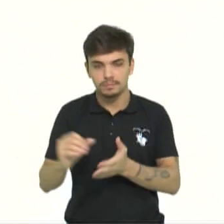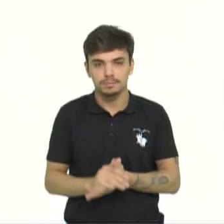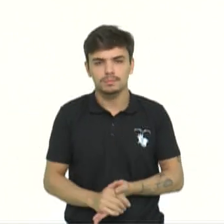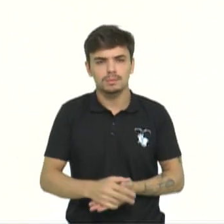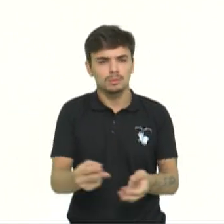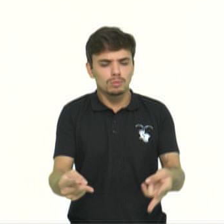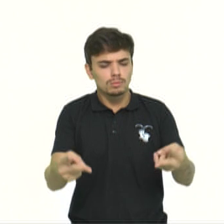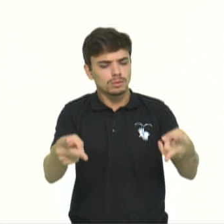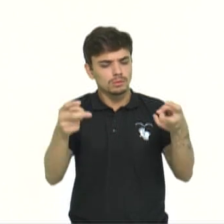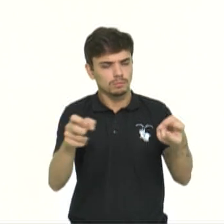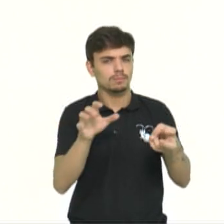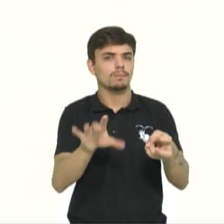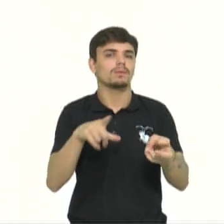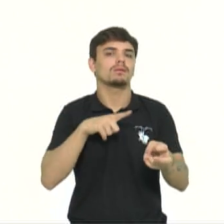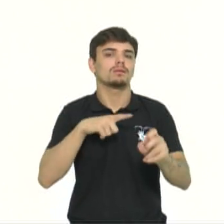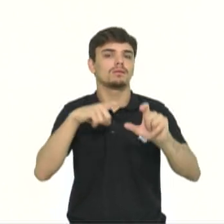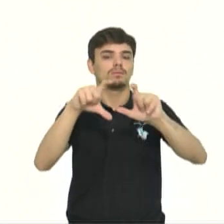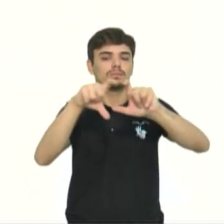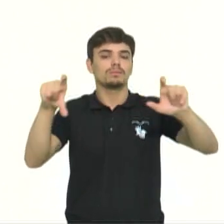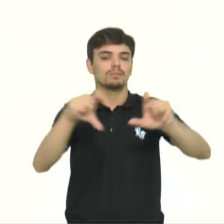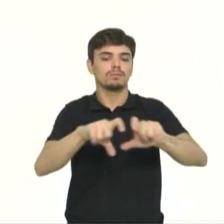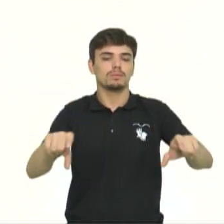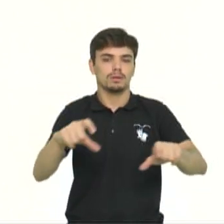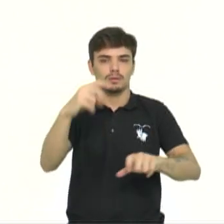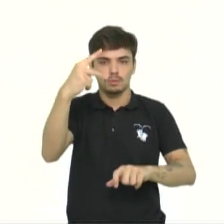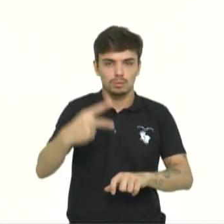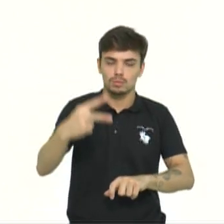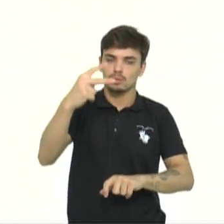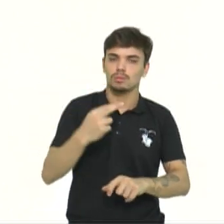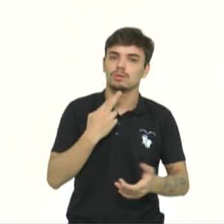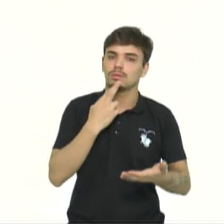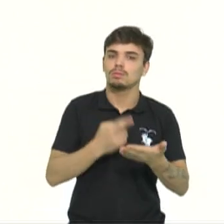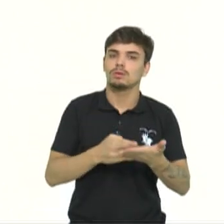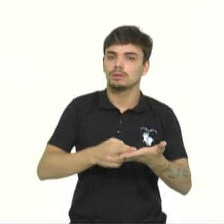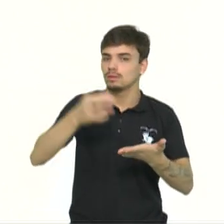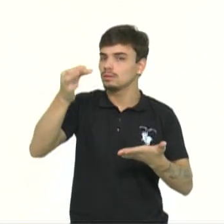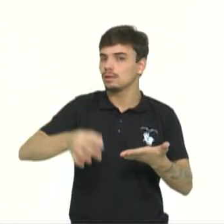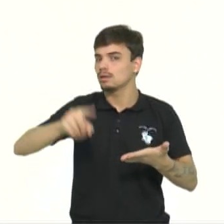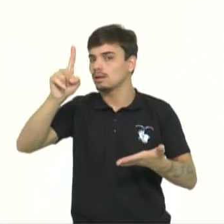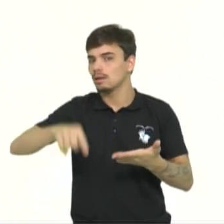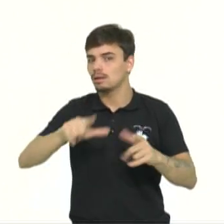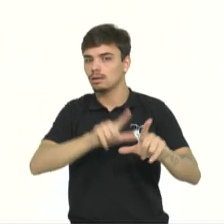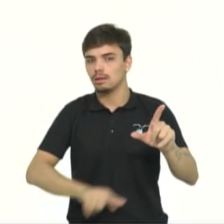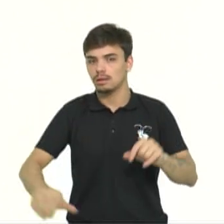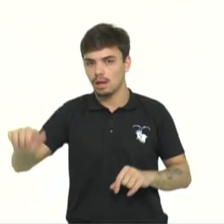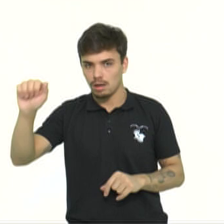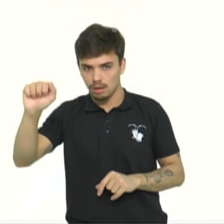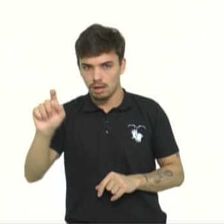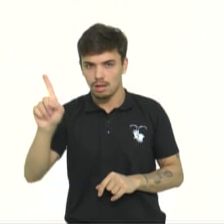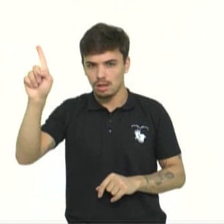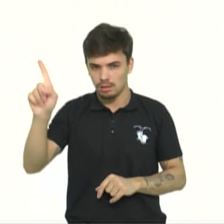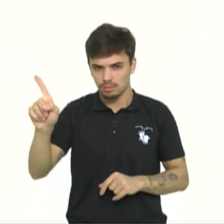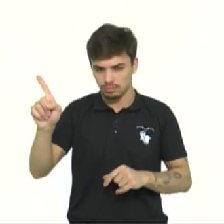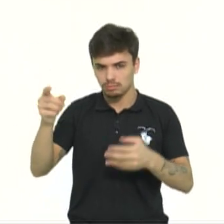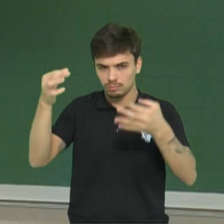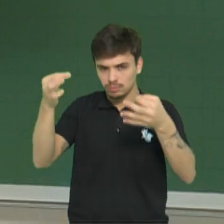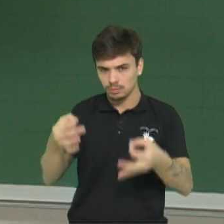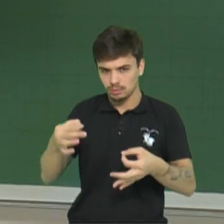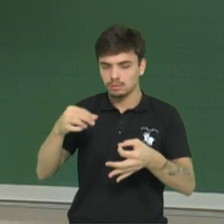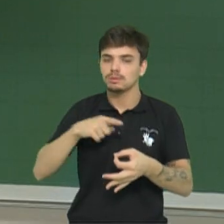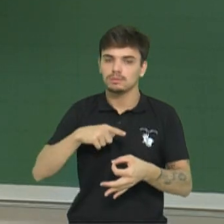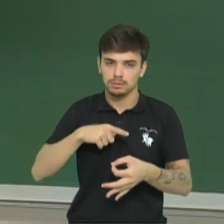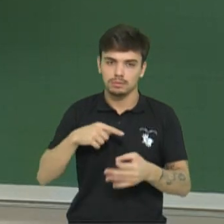Observando isso e os coeficientes que a gente tem aqui, a resposta correta, então, é a letra A, lá nas assertivas que